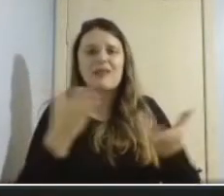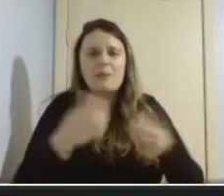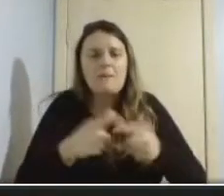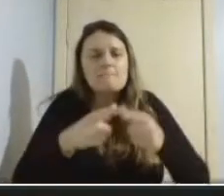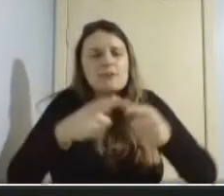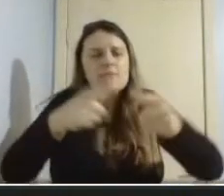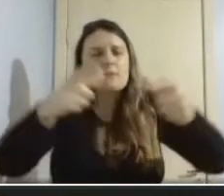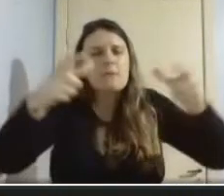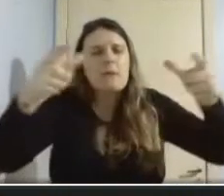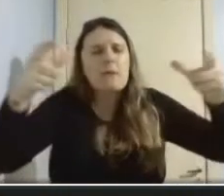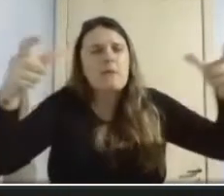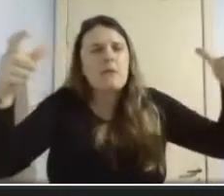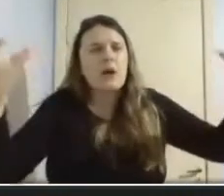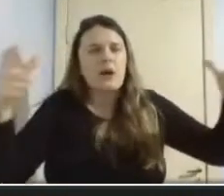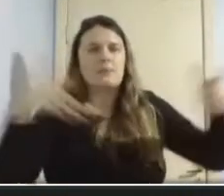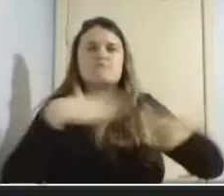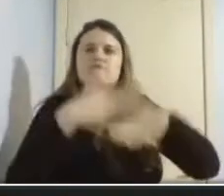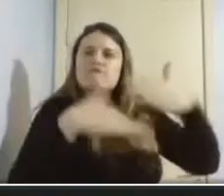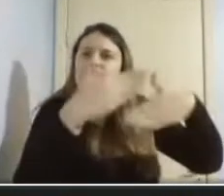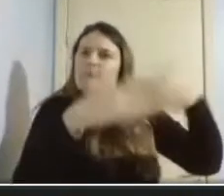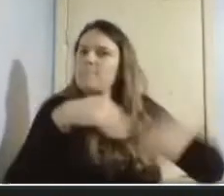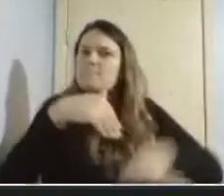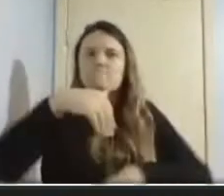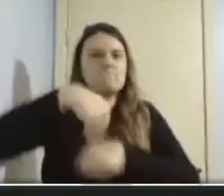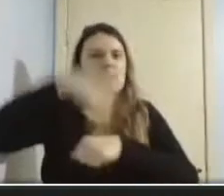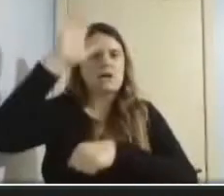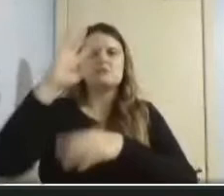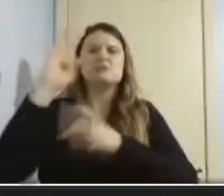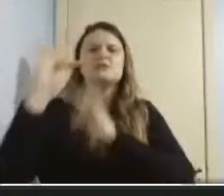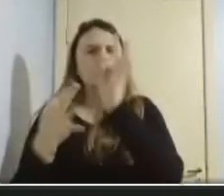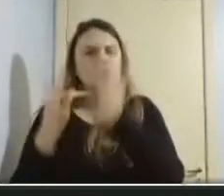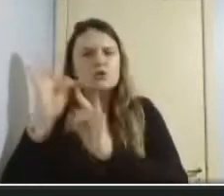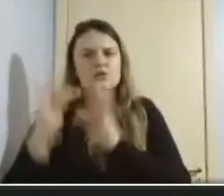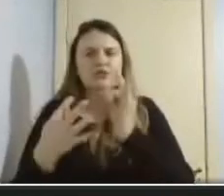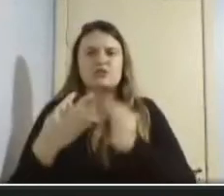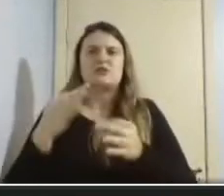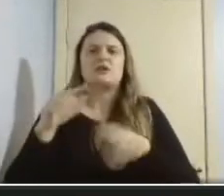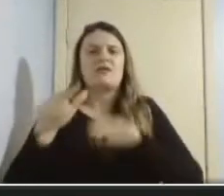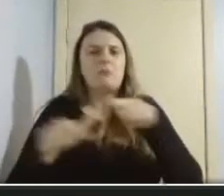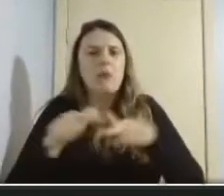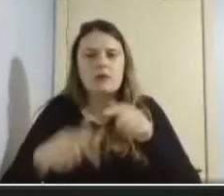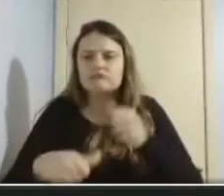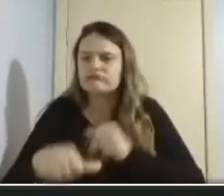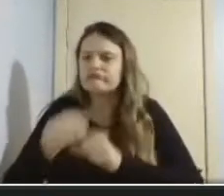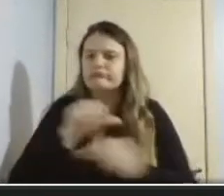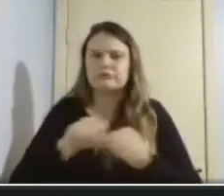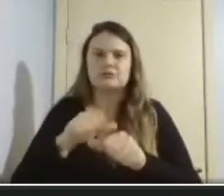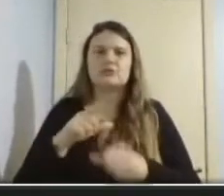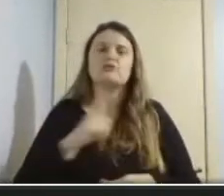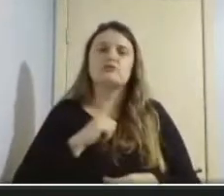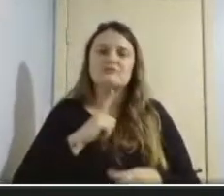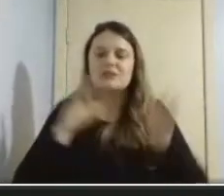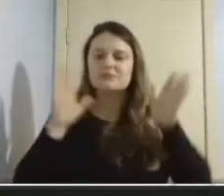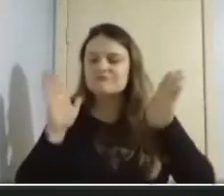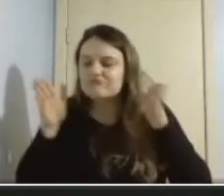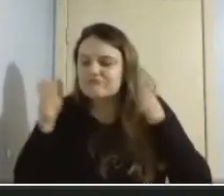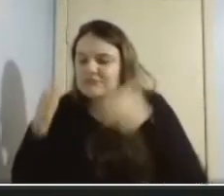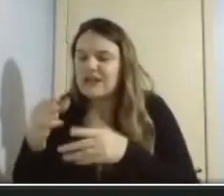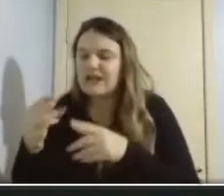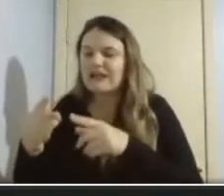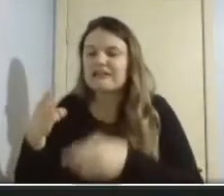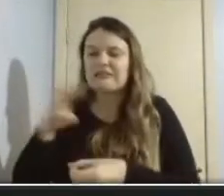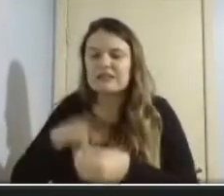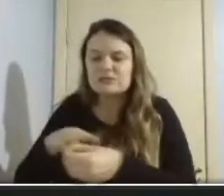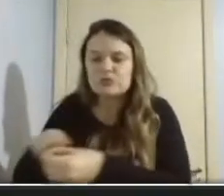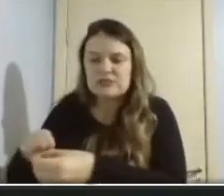que hoje, para nós, está muito focado nos 3 municípios aqui da nossa atuação, que é 2 vizinhos, Francisco Beltrão e Pato